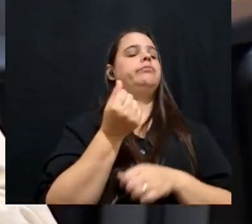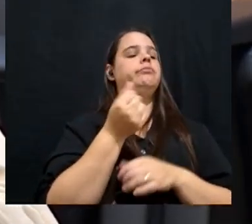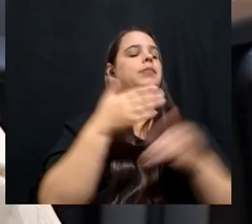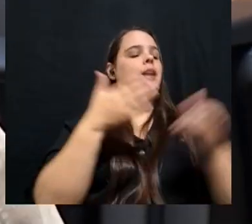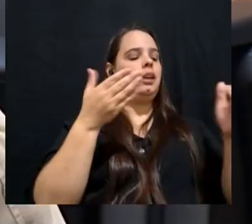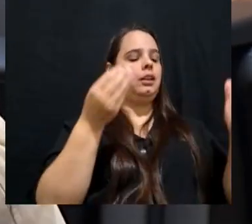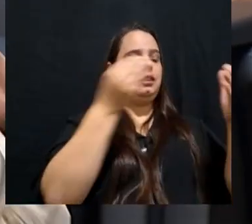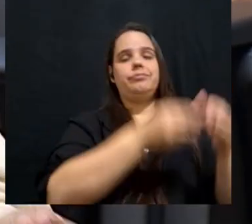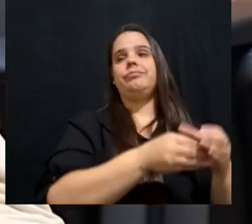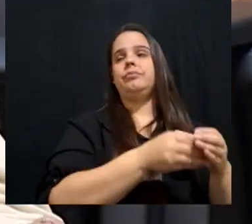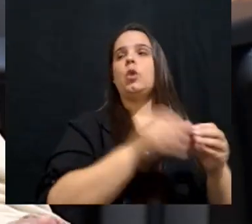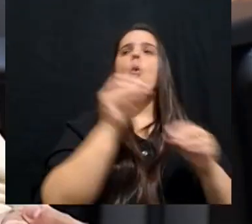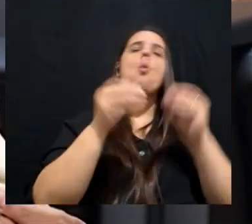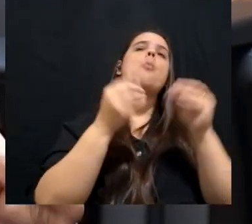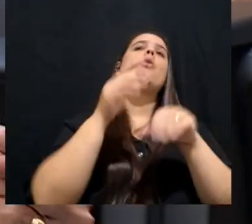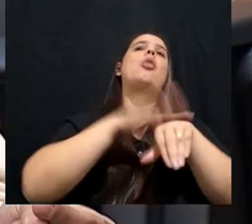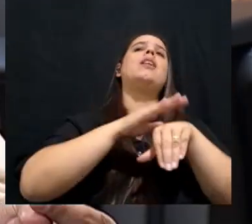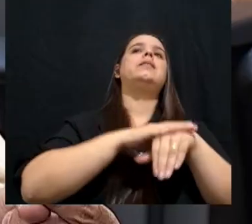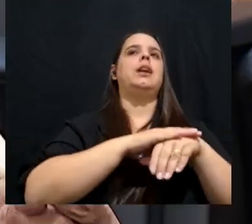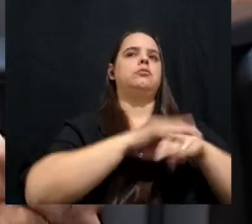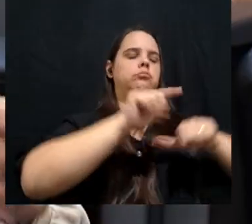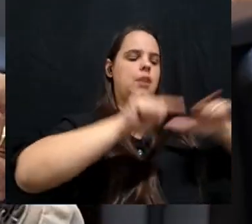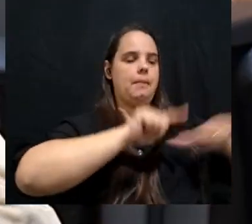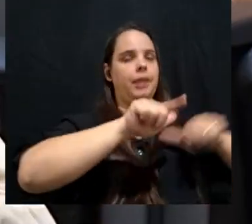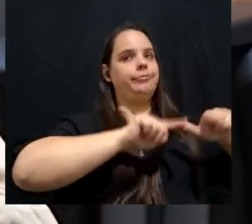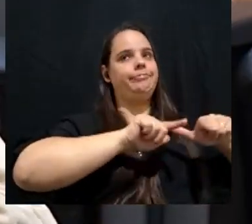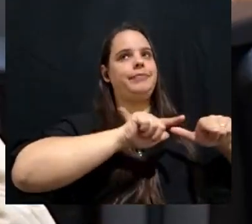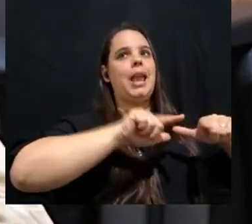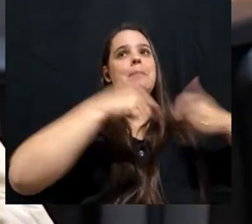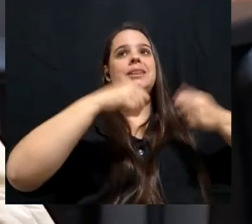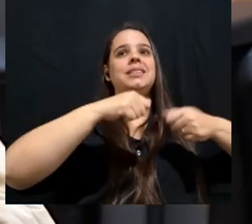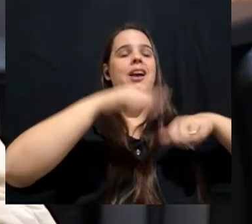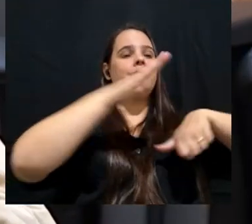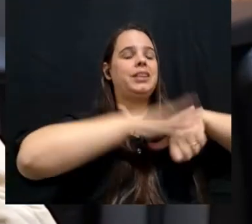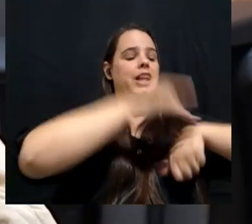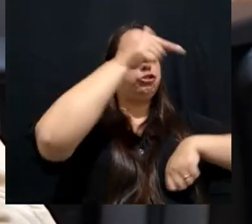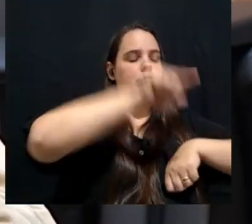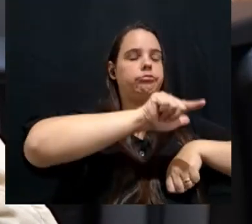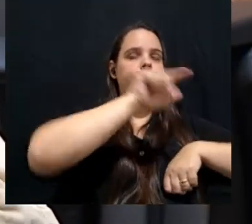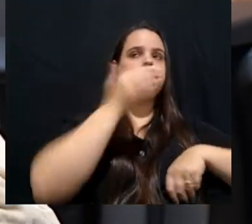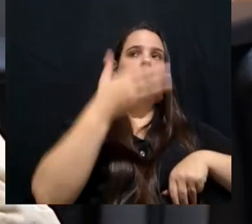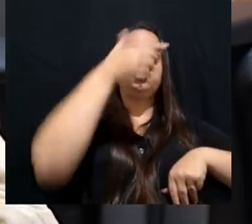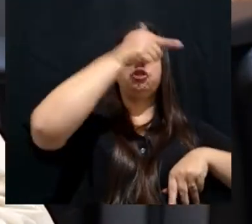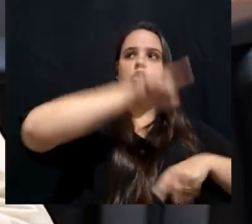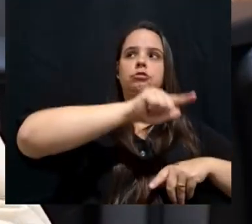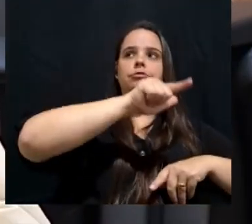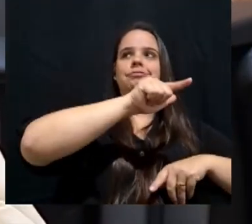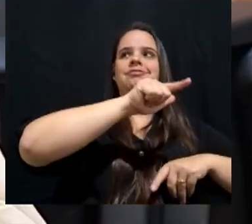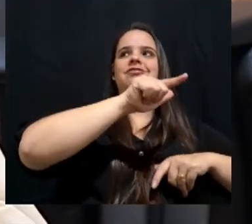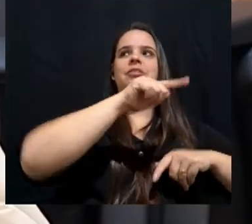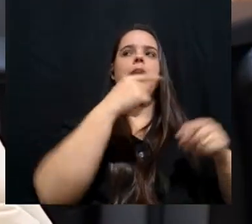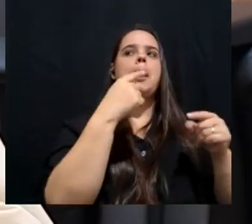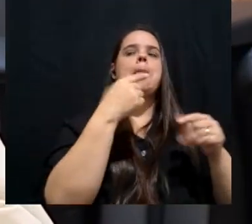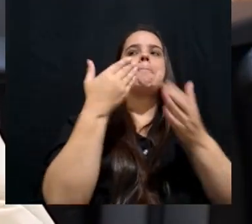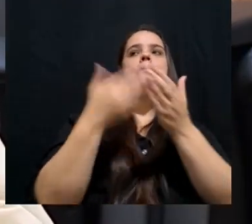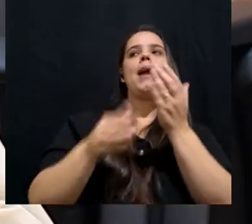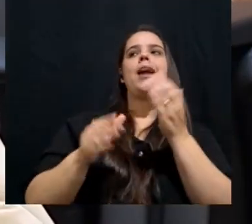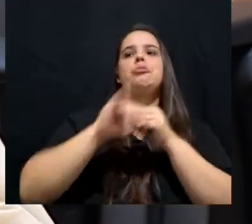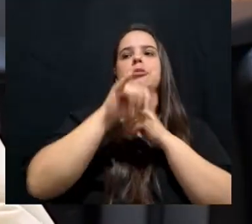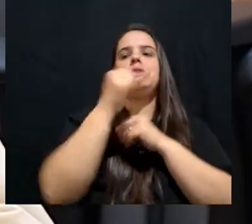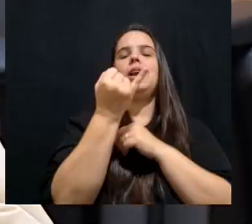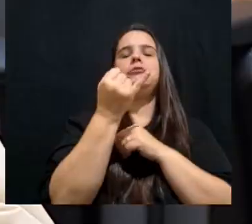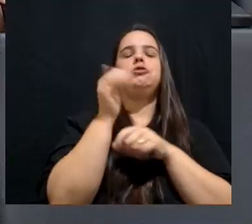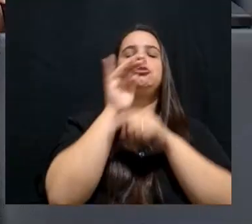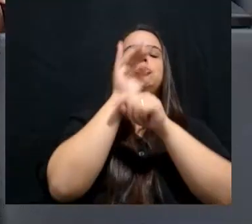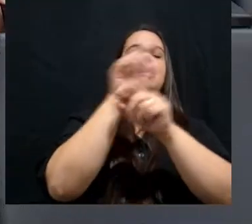gente tem que refazer um trabalho que já foi feito, a gente deixa de ajudar outro espaço, né? E isso acontece muito na